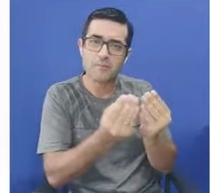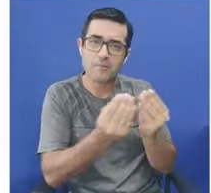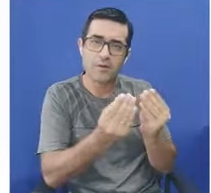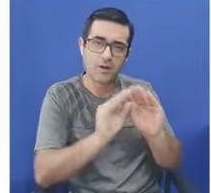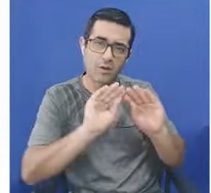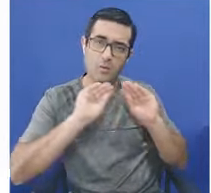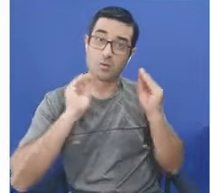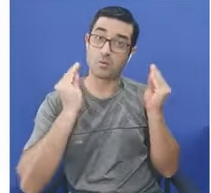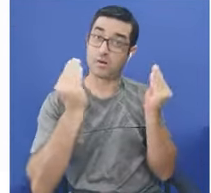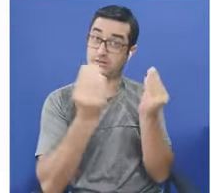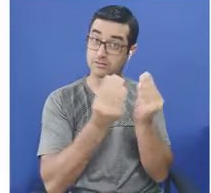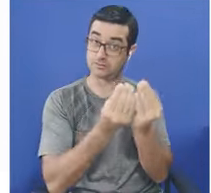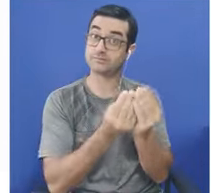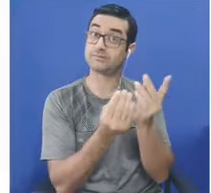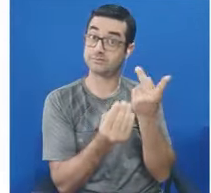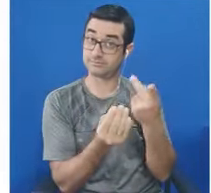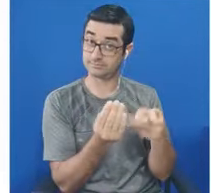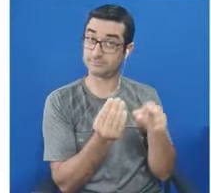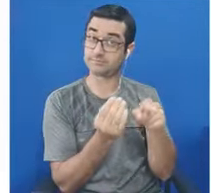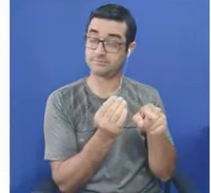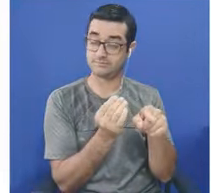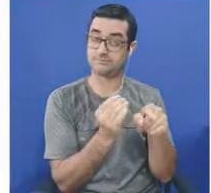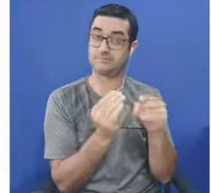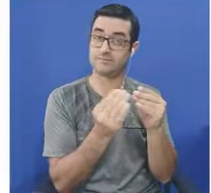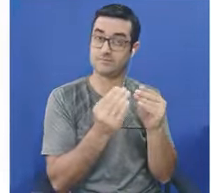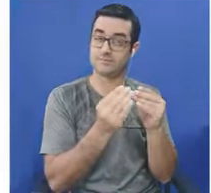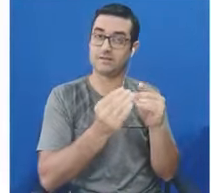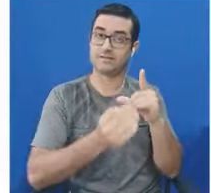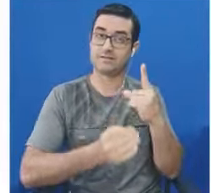fórmula molecular da substância